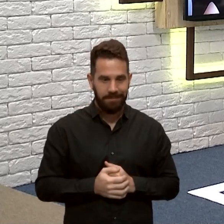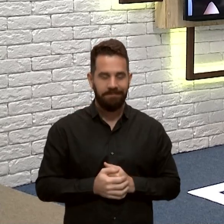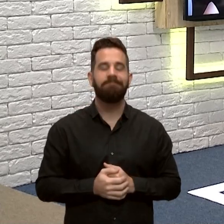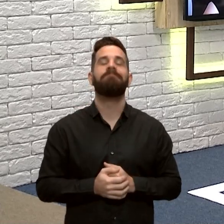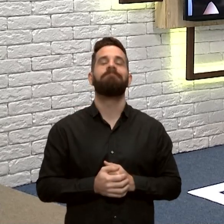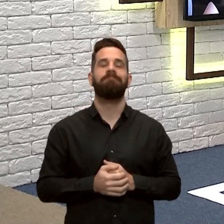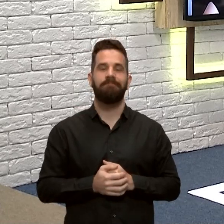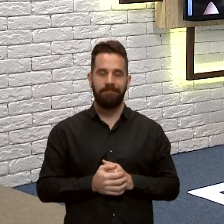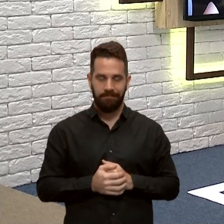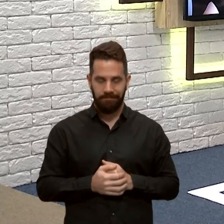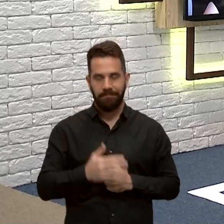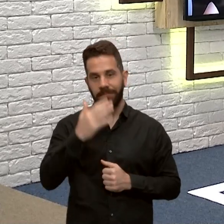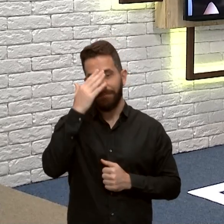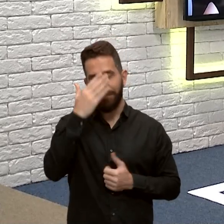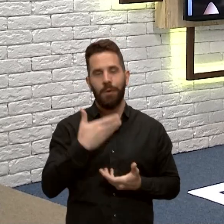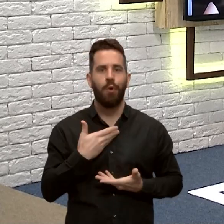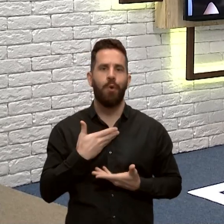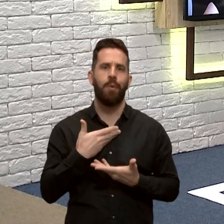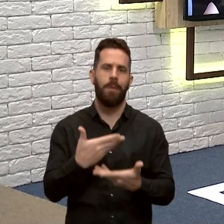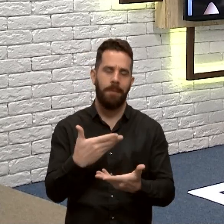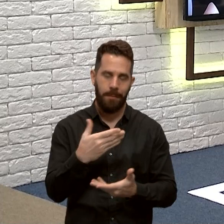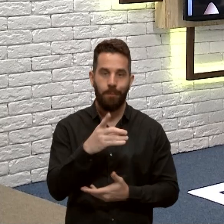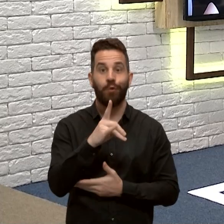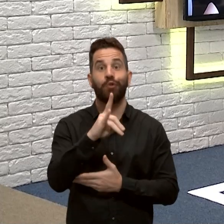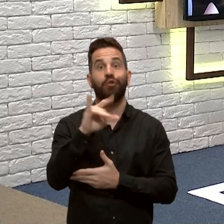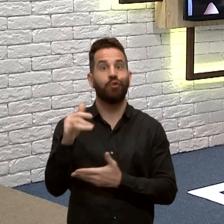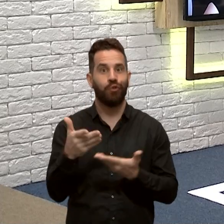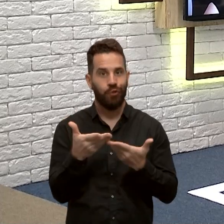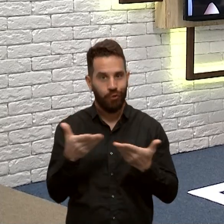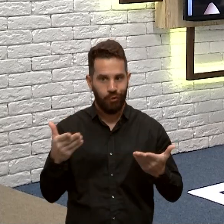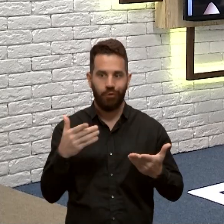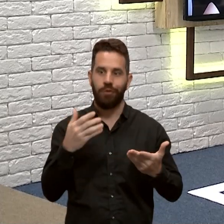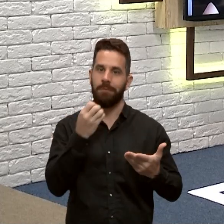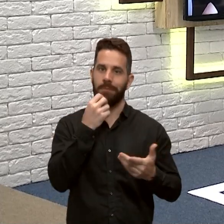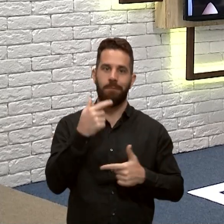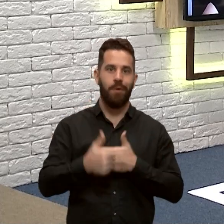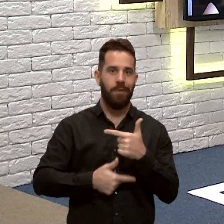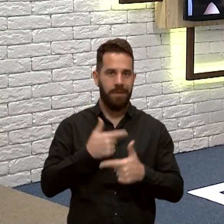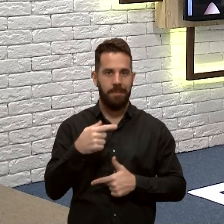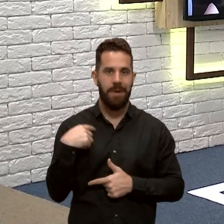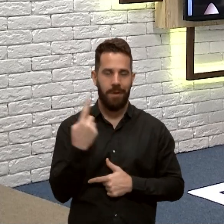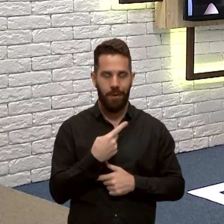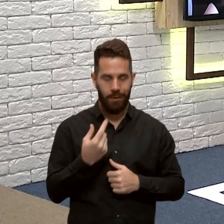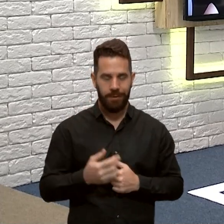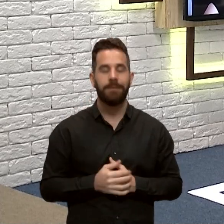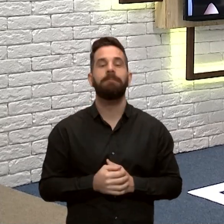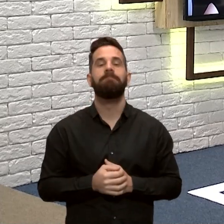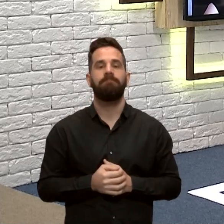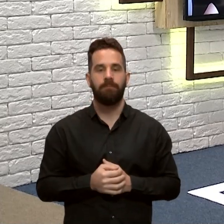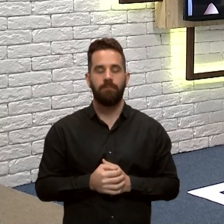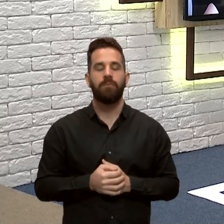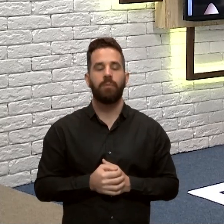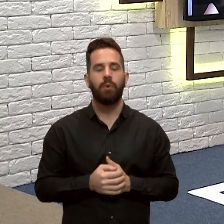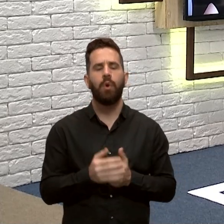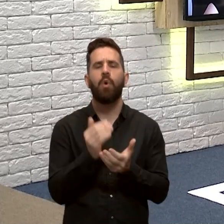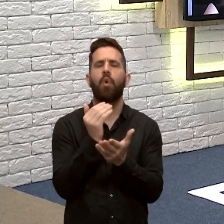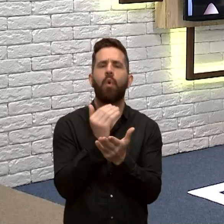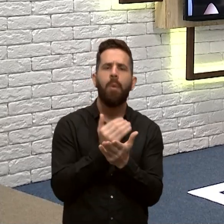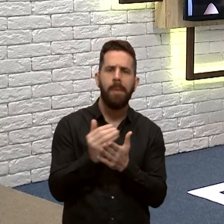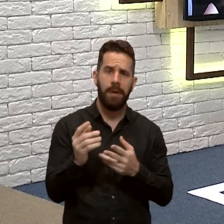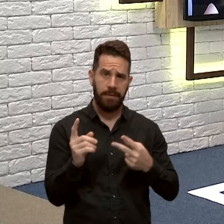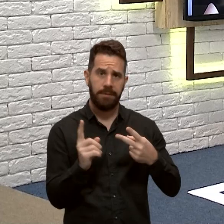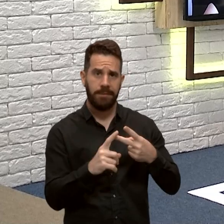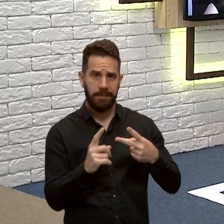Muito obrigada também pelo convite. Bom dia, bom trabalho para nós. Janaína, eu vou começar com você para que a gente fale um